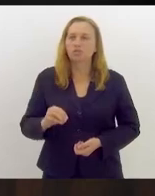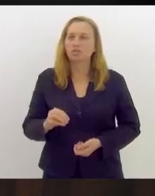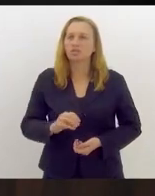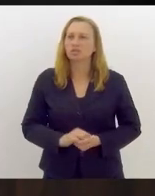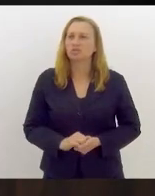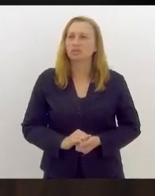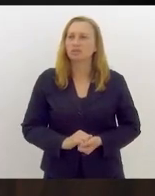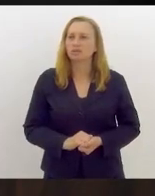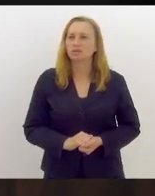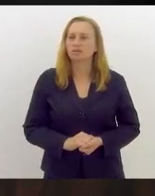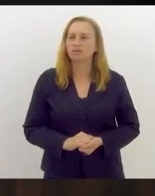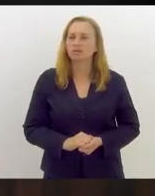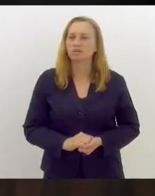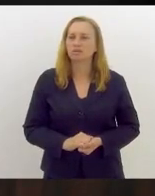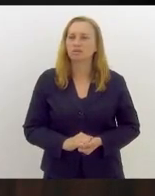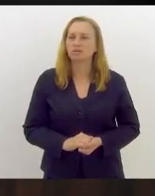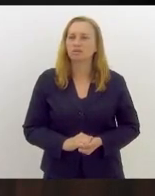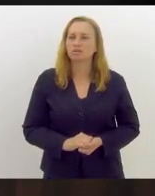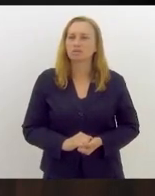Lins